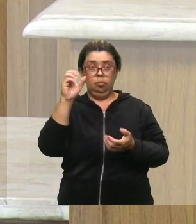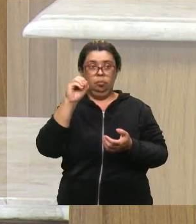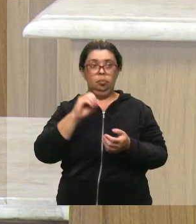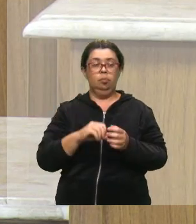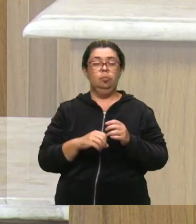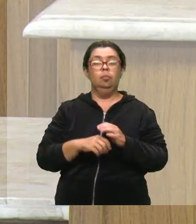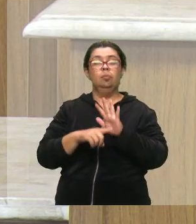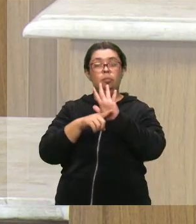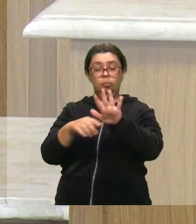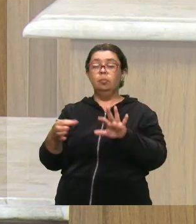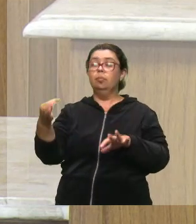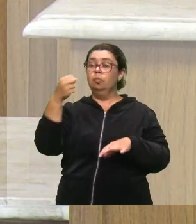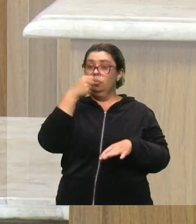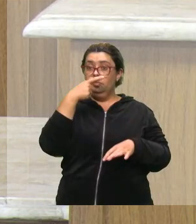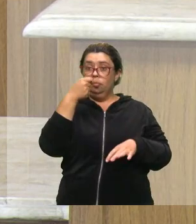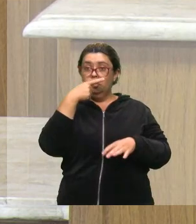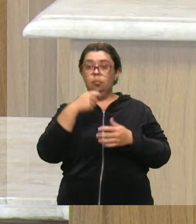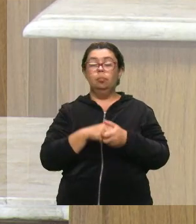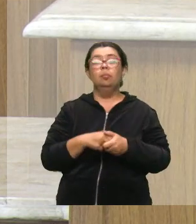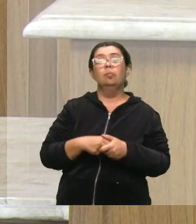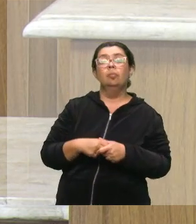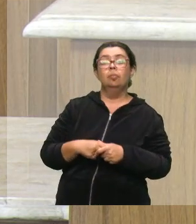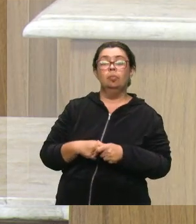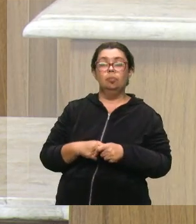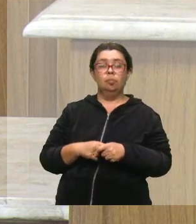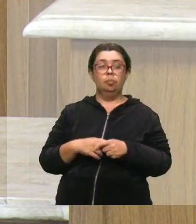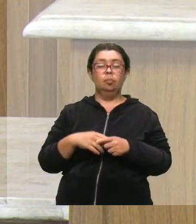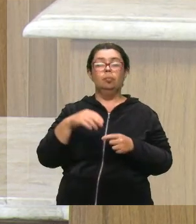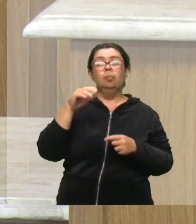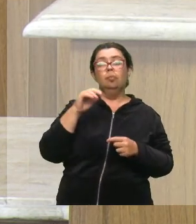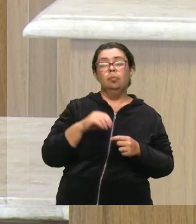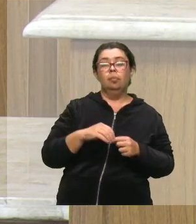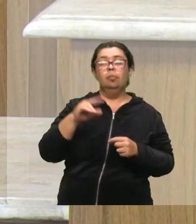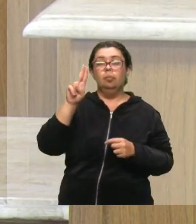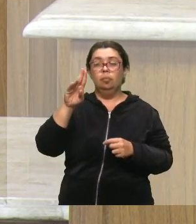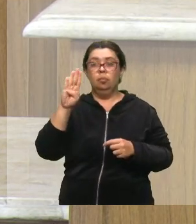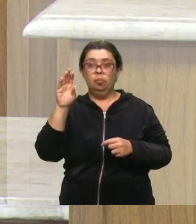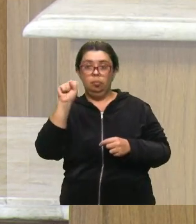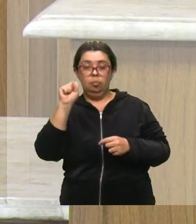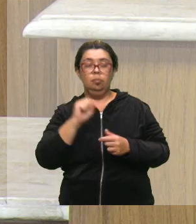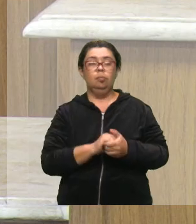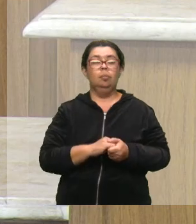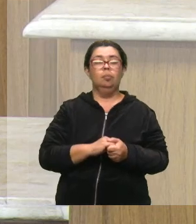assistência farmacêutica, atenção básica, média e alta complexidade